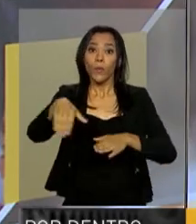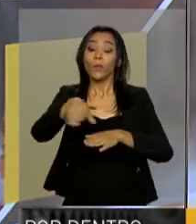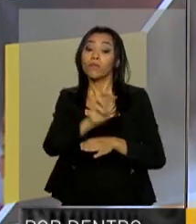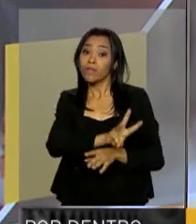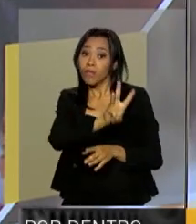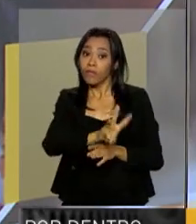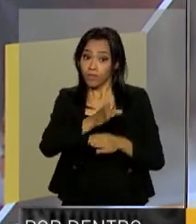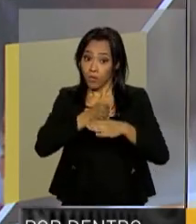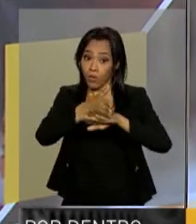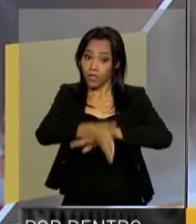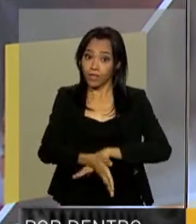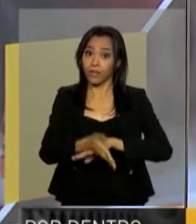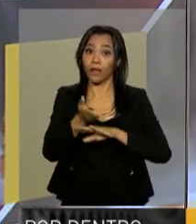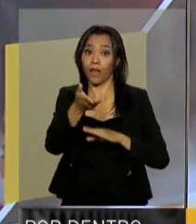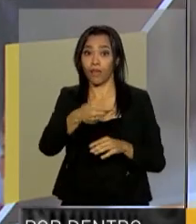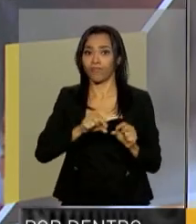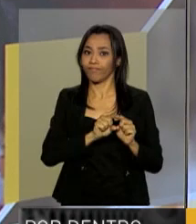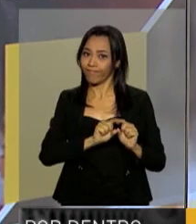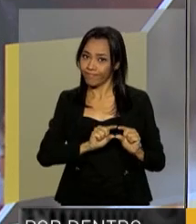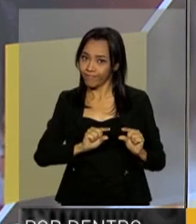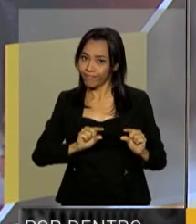é o